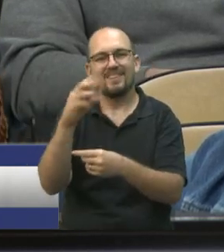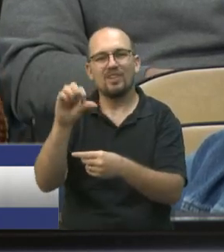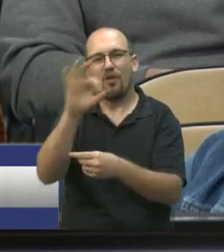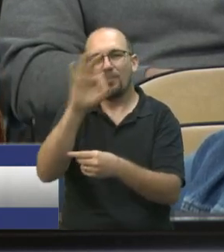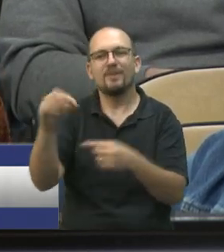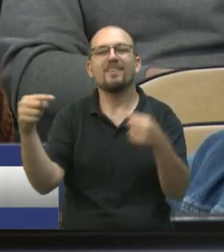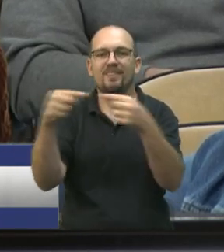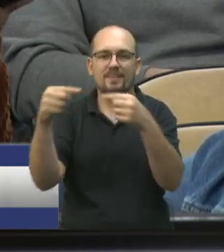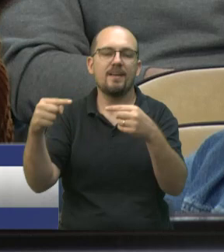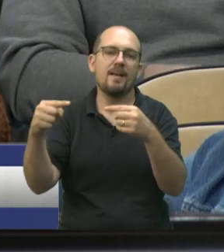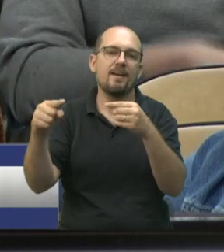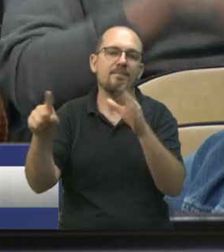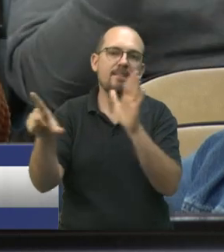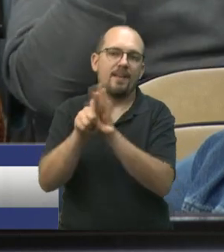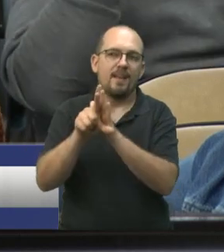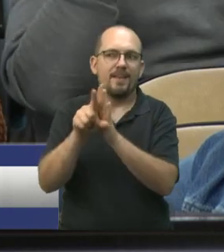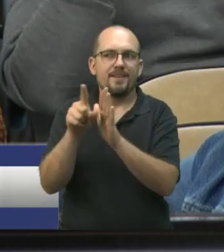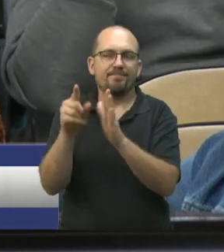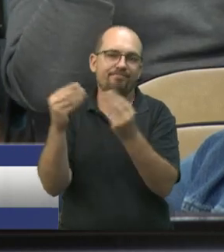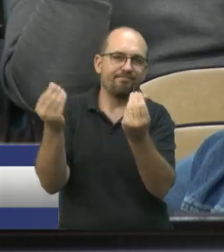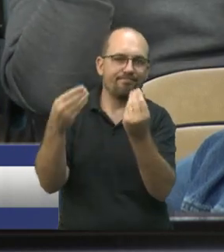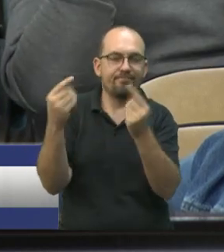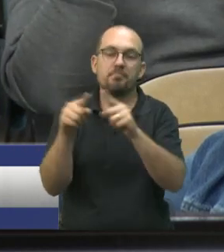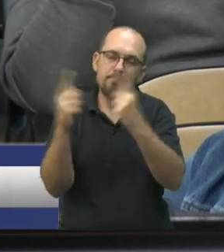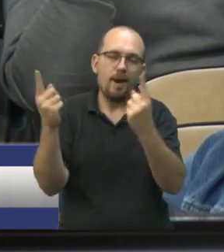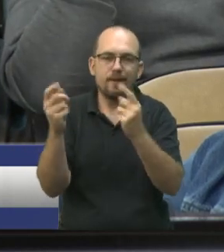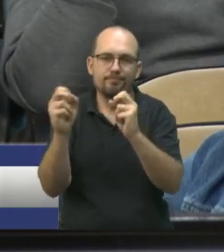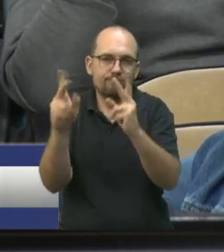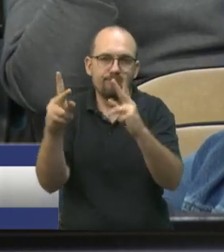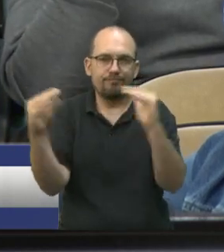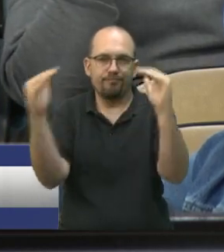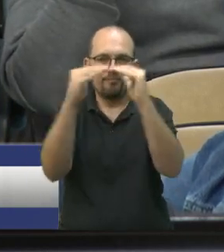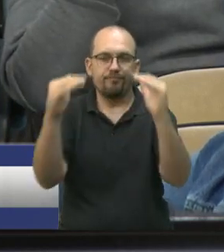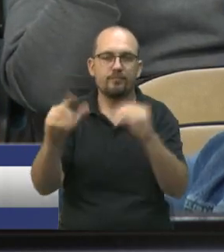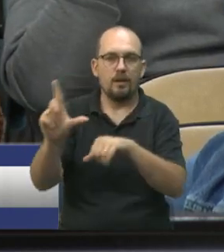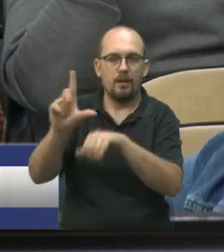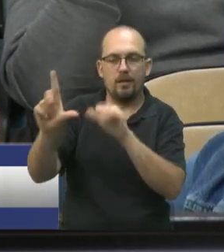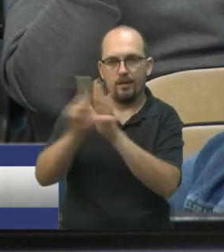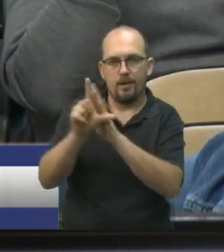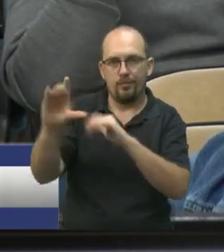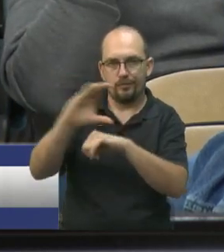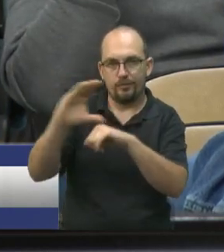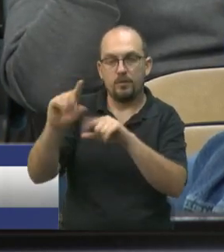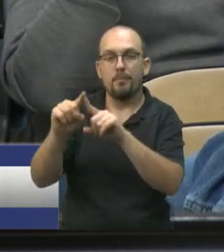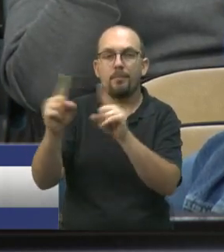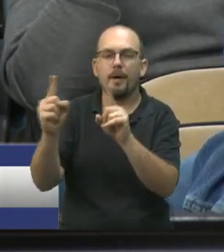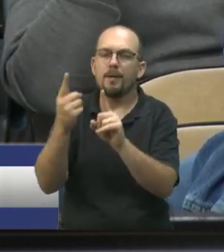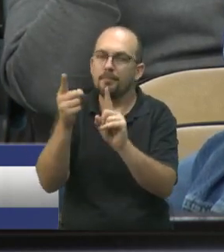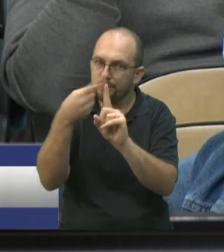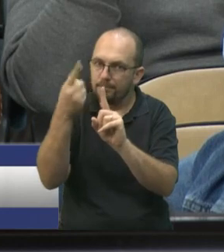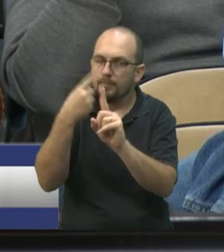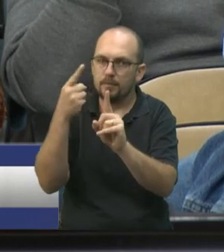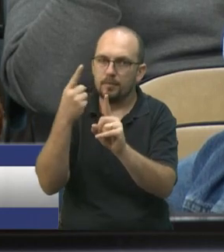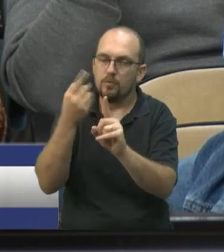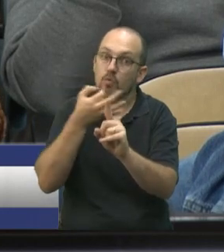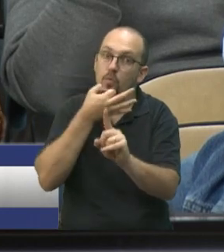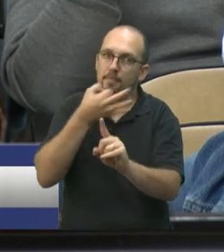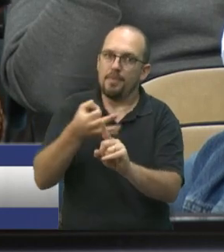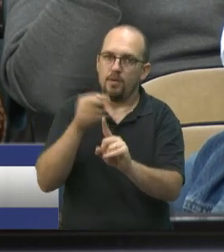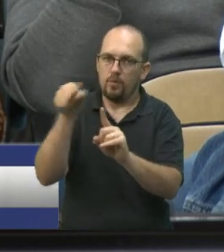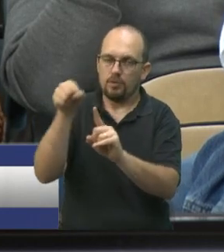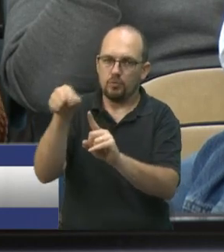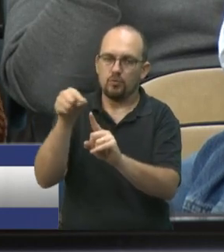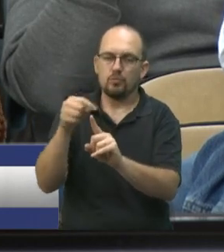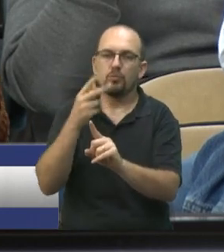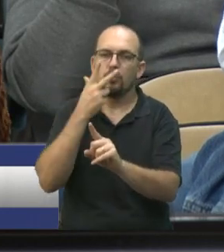prudencial aí, que ainda é questionável, mas ainda dentro do limite prudencial. Então, é primeira minha opinião é essa, que